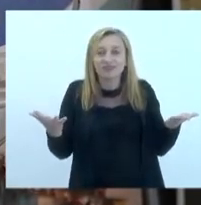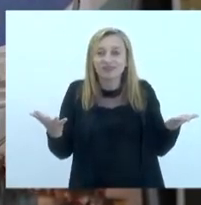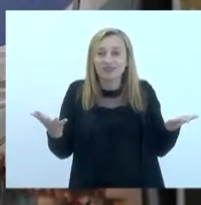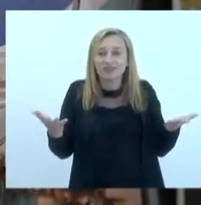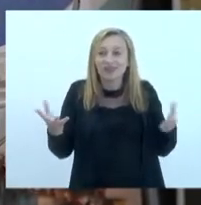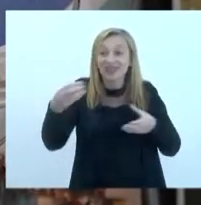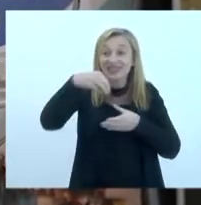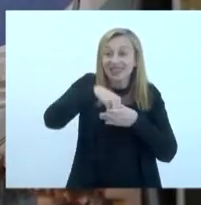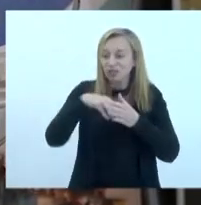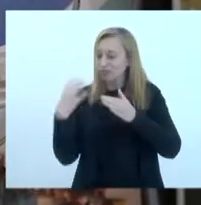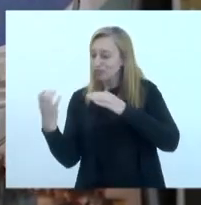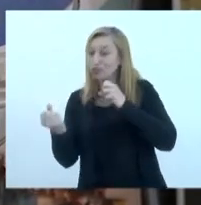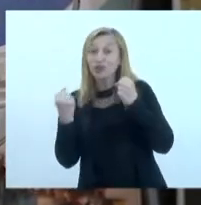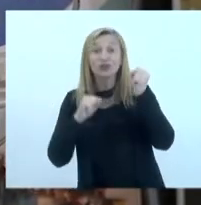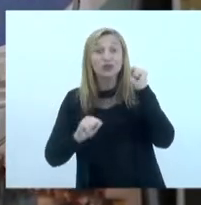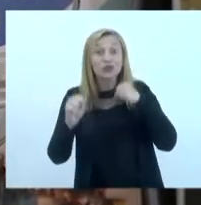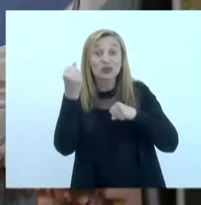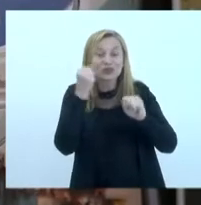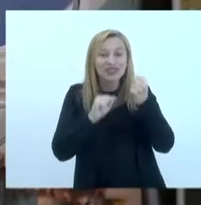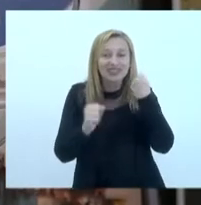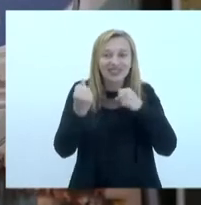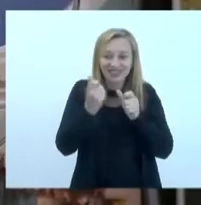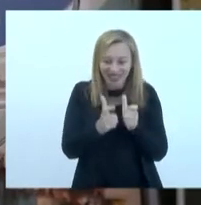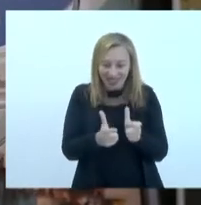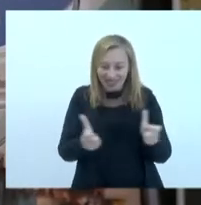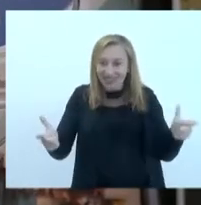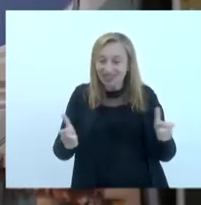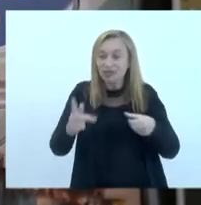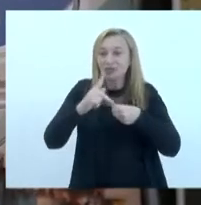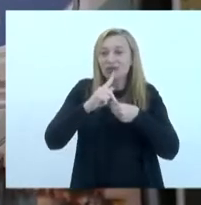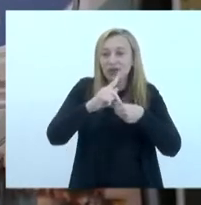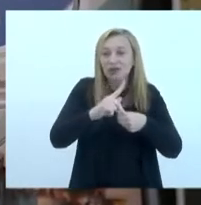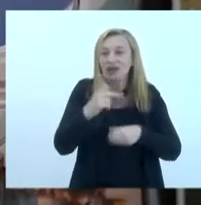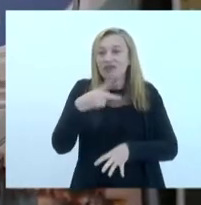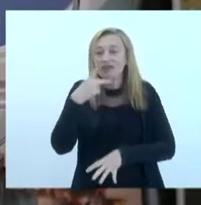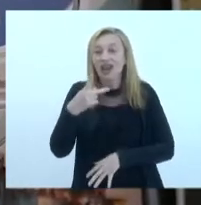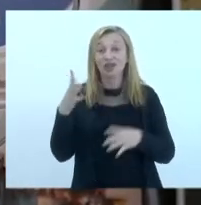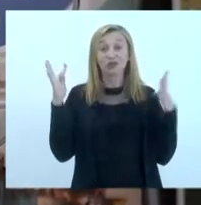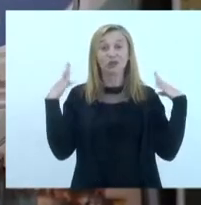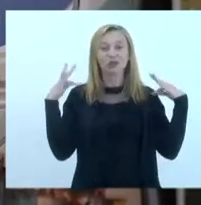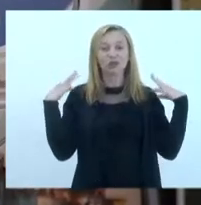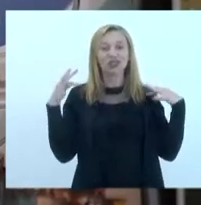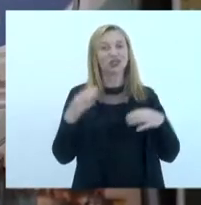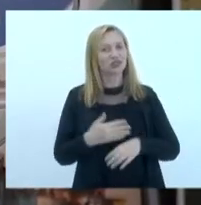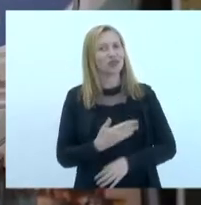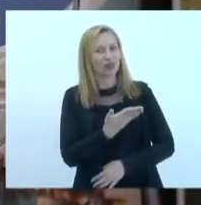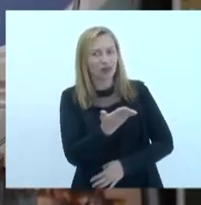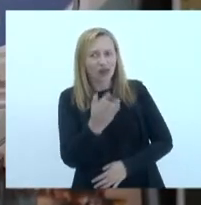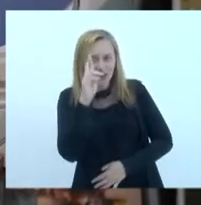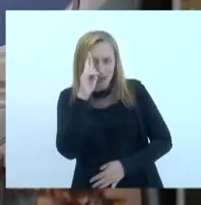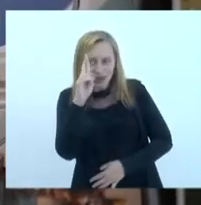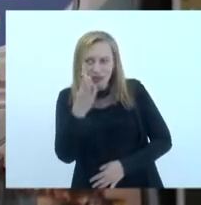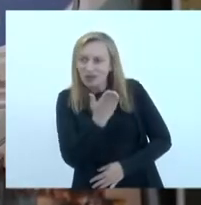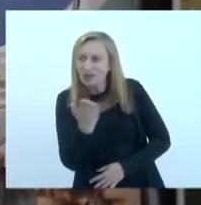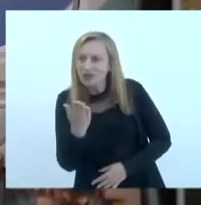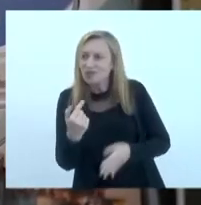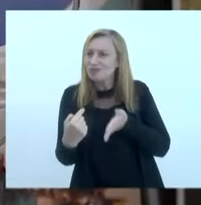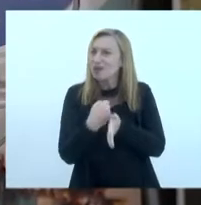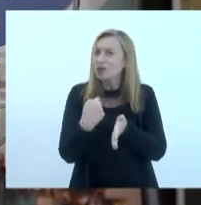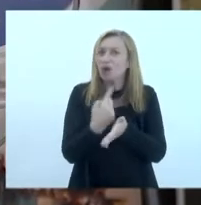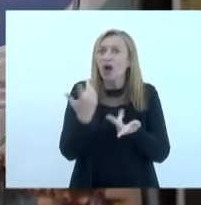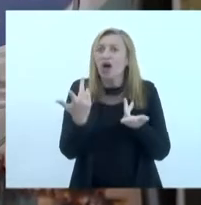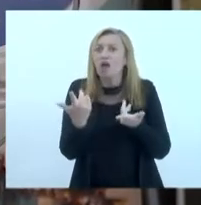dentro de uma indústria, né, tão grande quanto a do petróleo, falar sobre o turismo. E aí os senhores talvez se perguntem, por